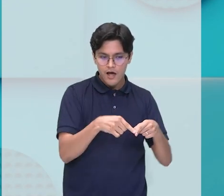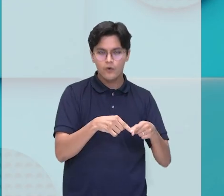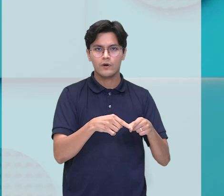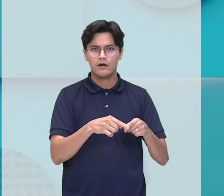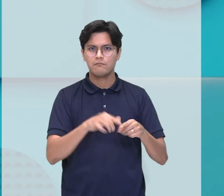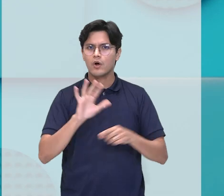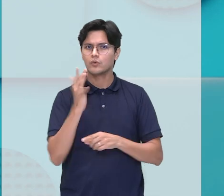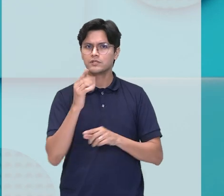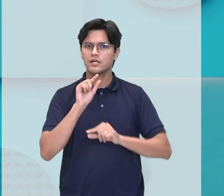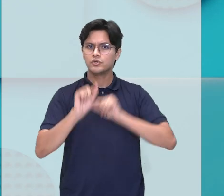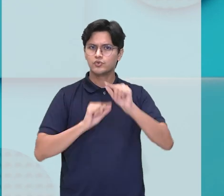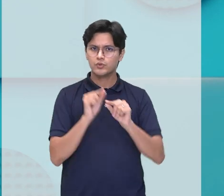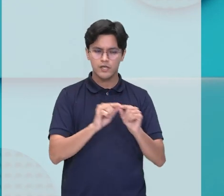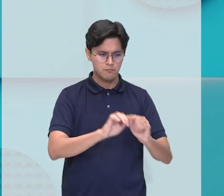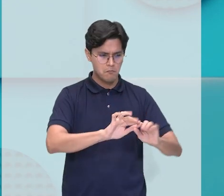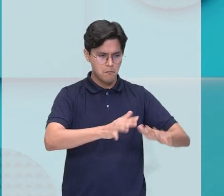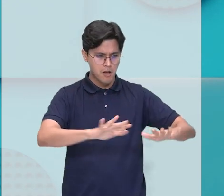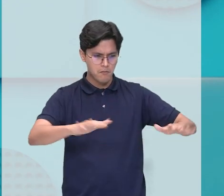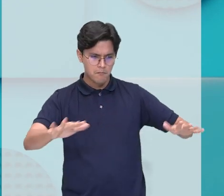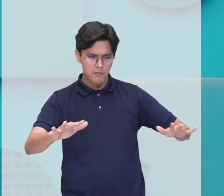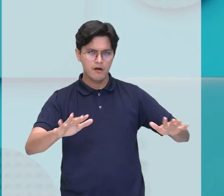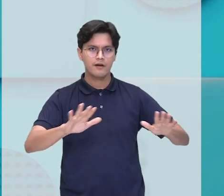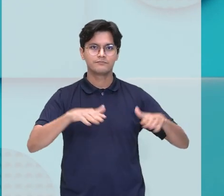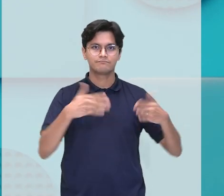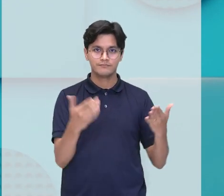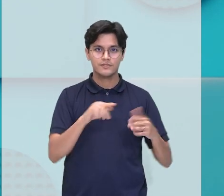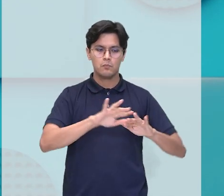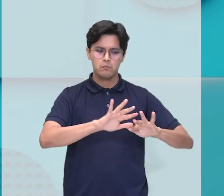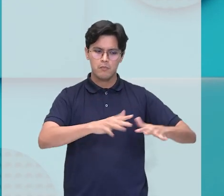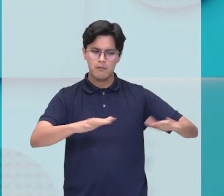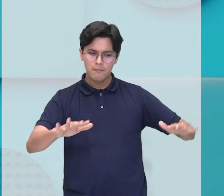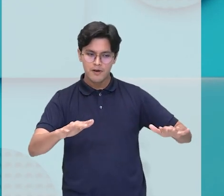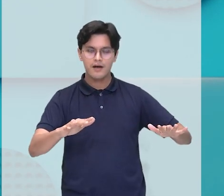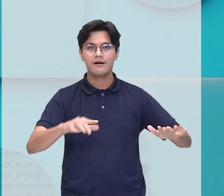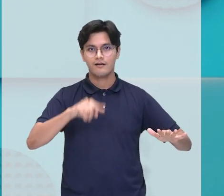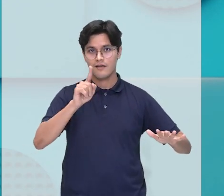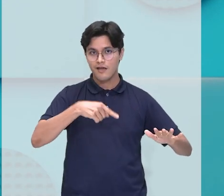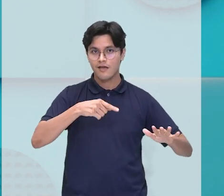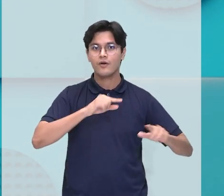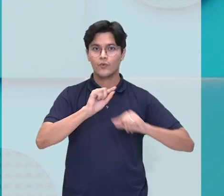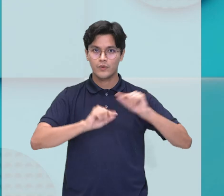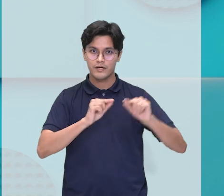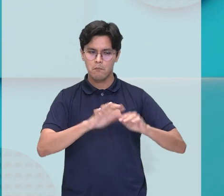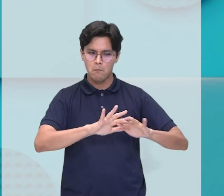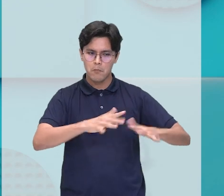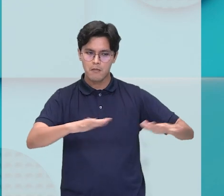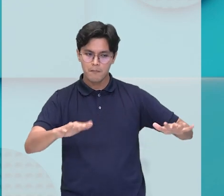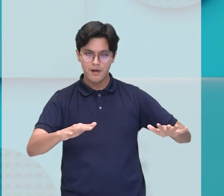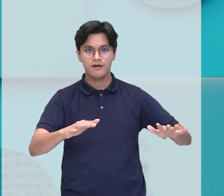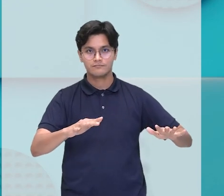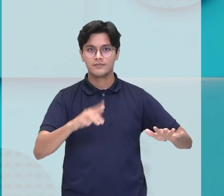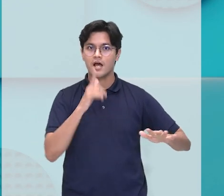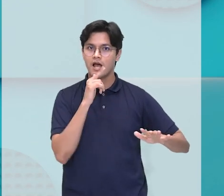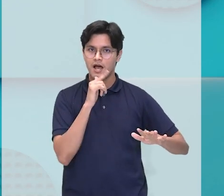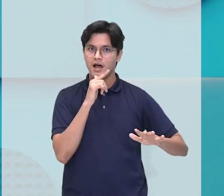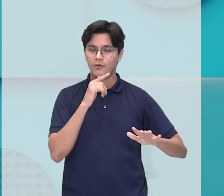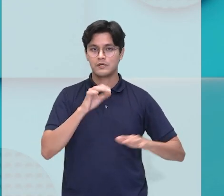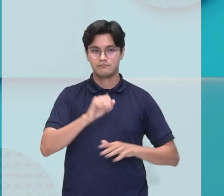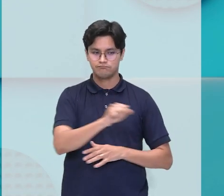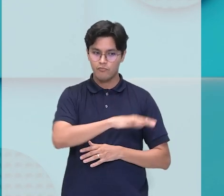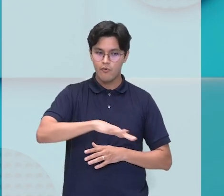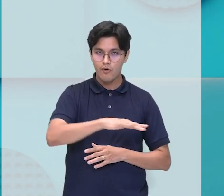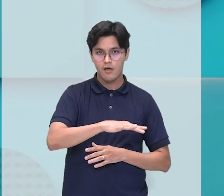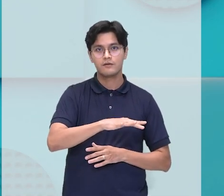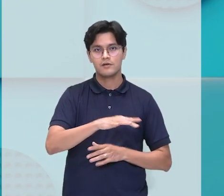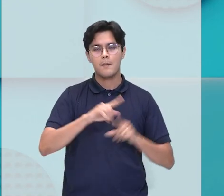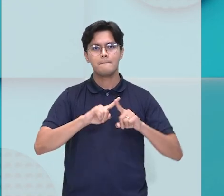Essa perturbação ela se propaga através desse meio, que é a água. Assim também acontece com o som. Só que o meio é